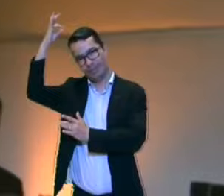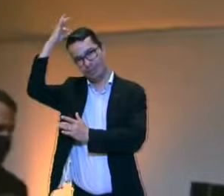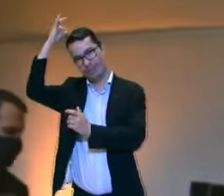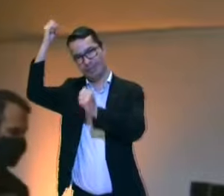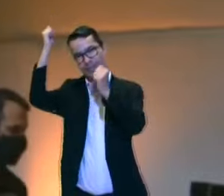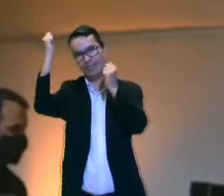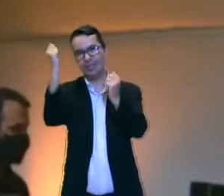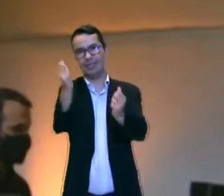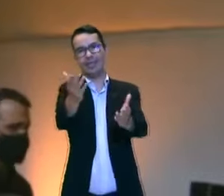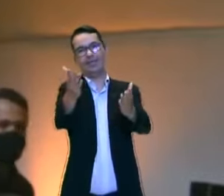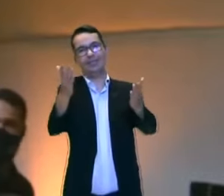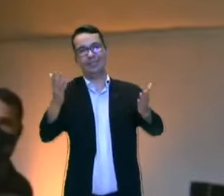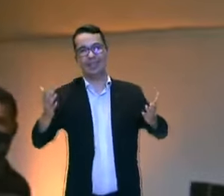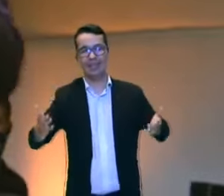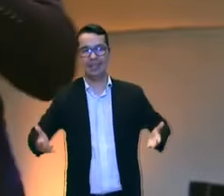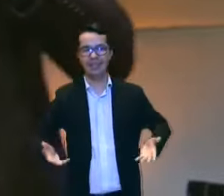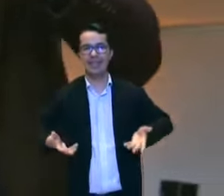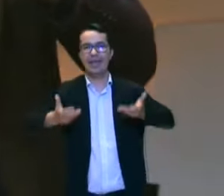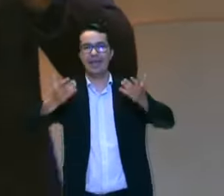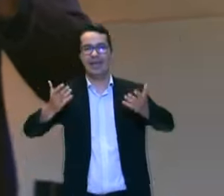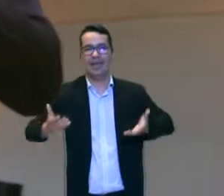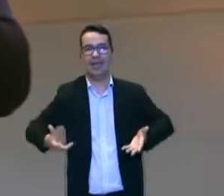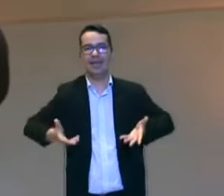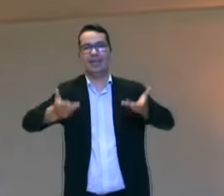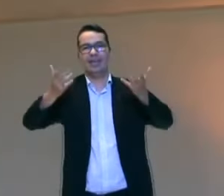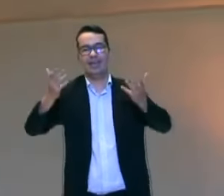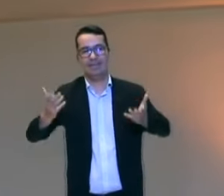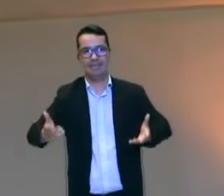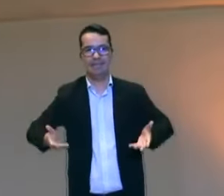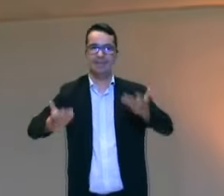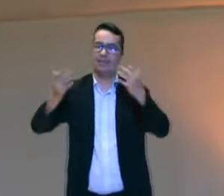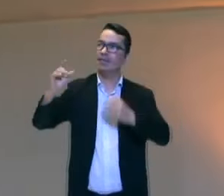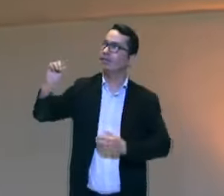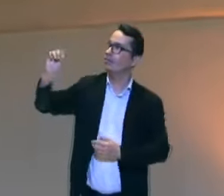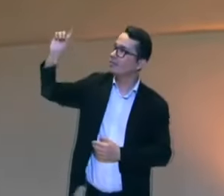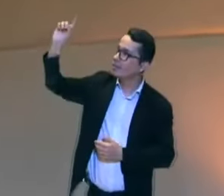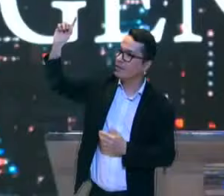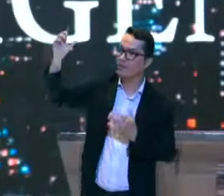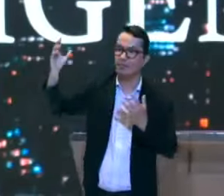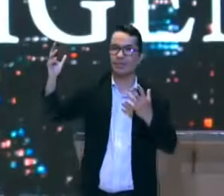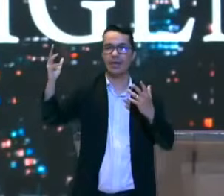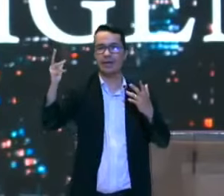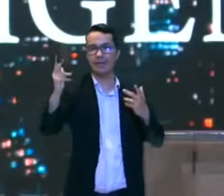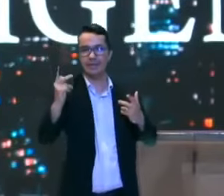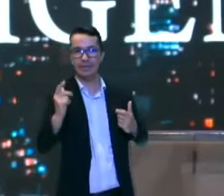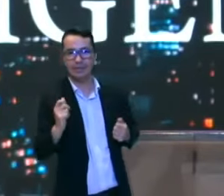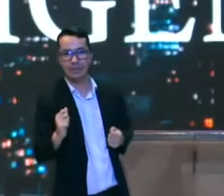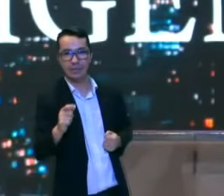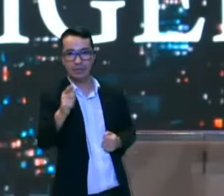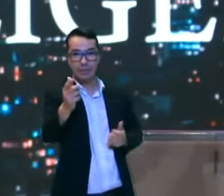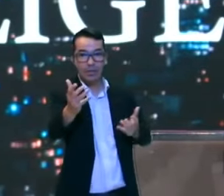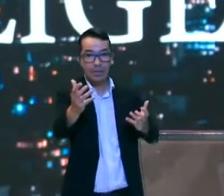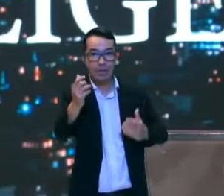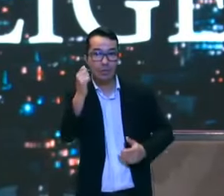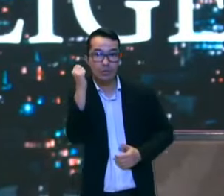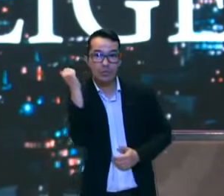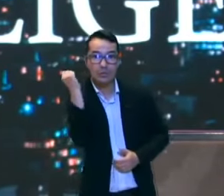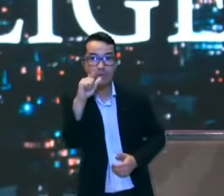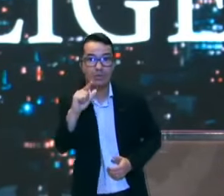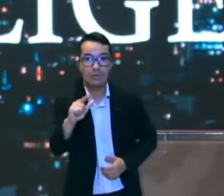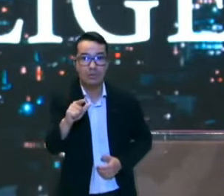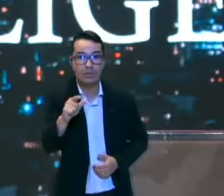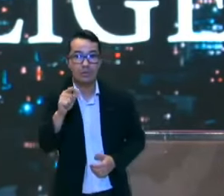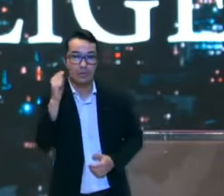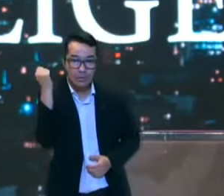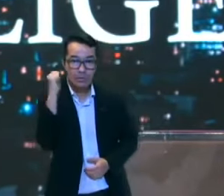Deus é tremendo. Deus é tremendo. Quantos querem vencer na guerra da fé, em nome de